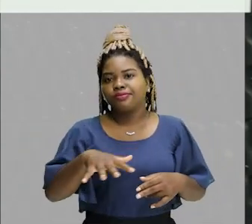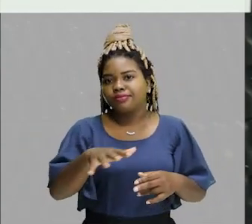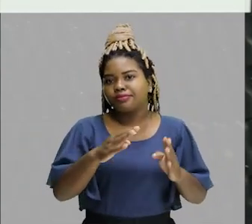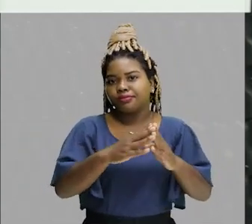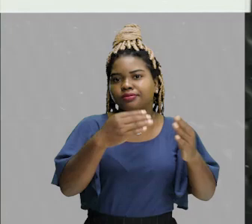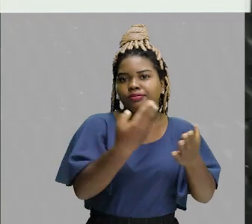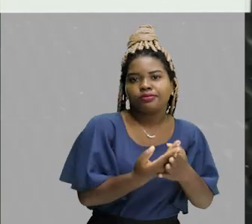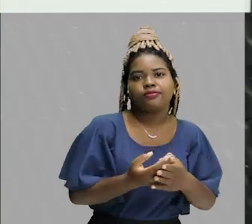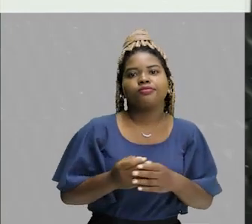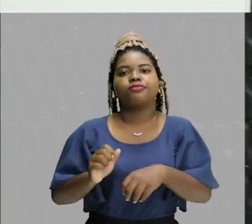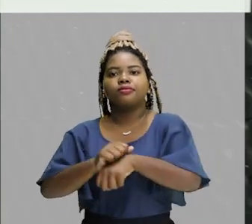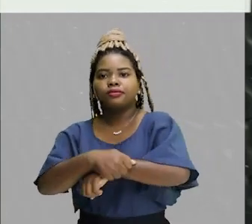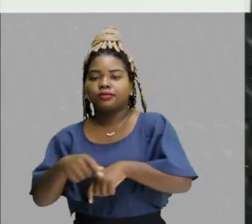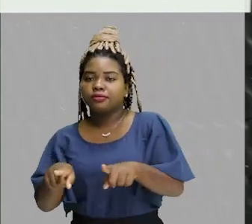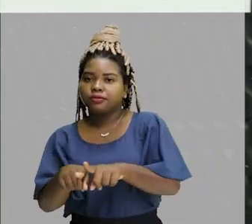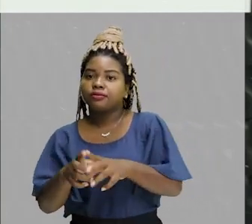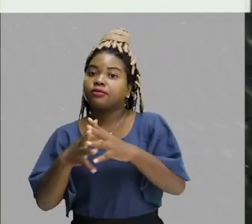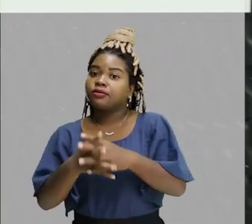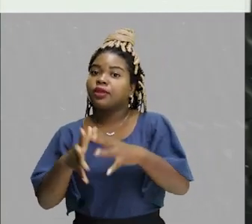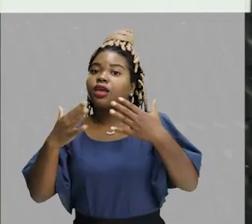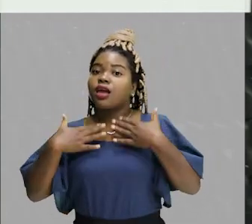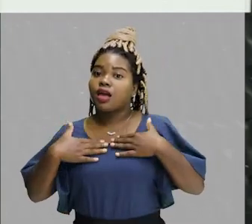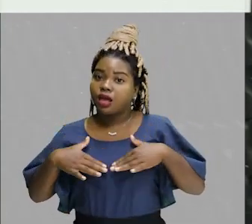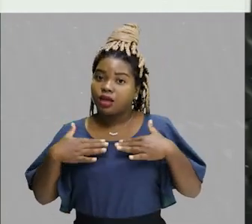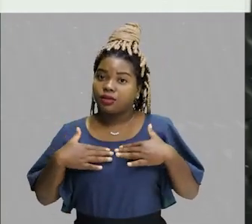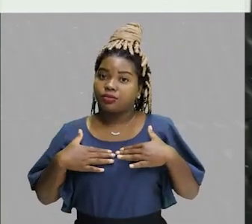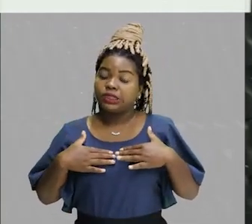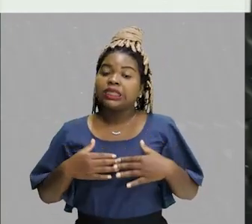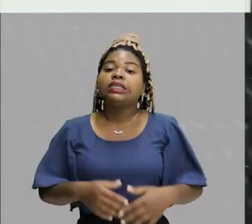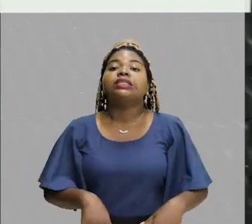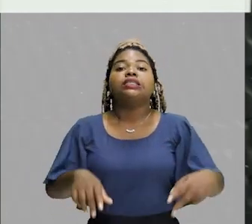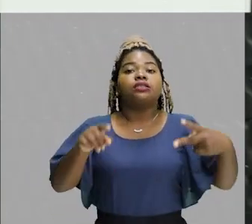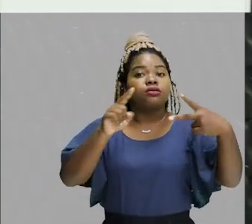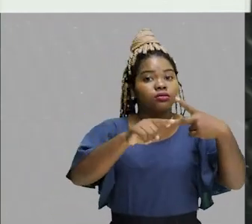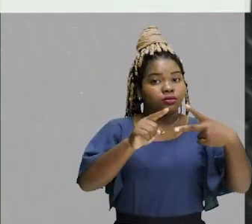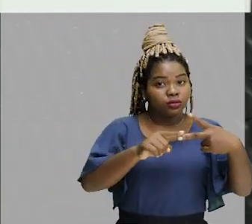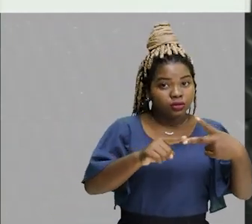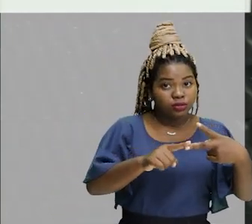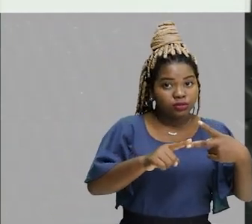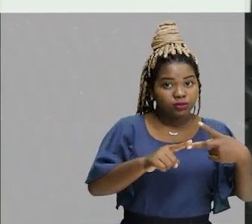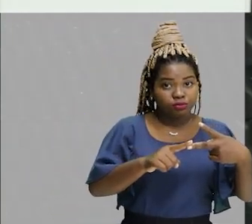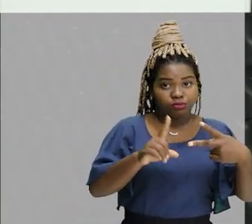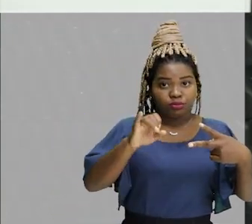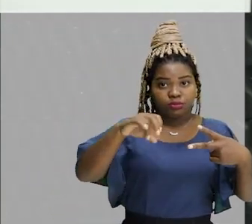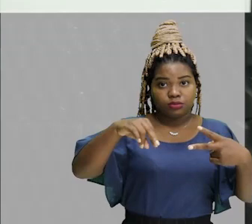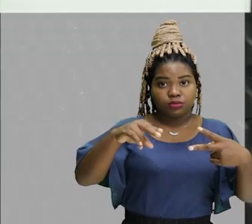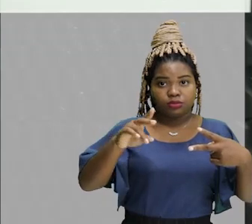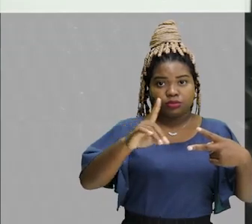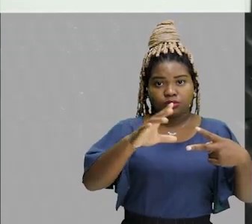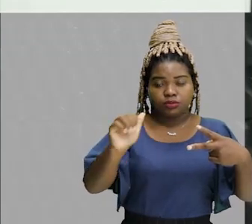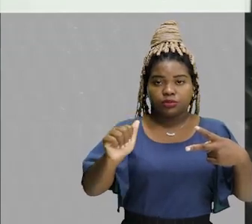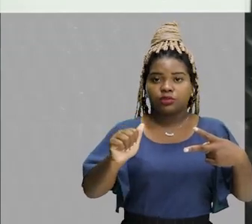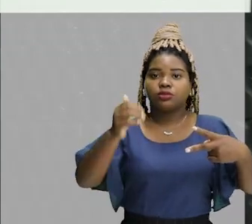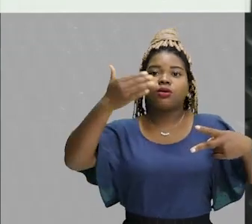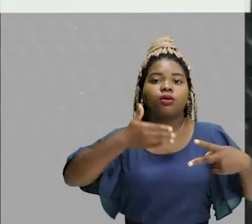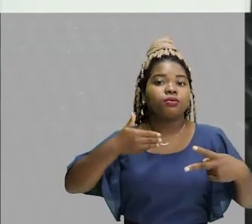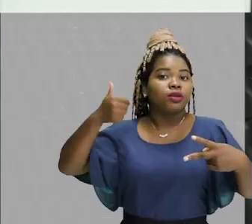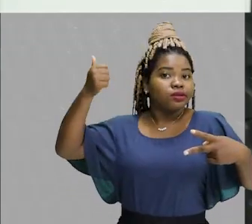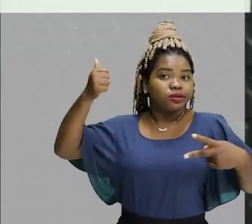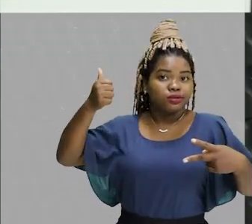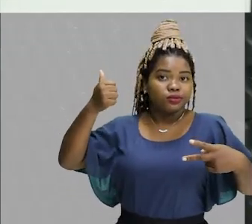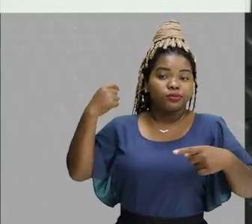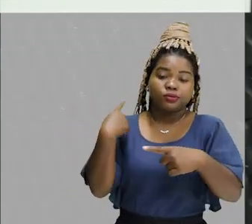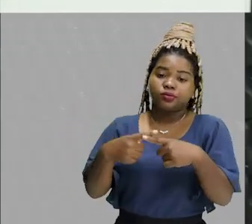A indução, ela tem uma facilidade maior, quer dizer, você encontra um terreno muito mais fértil na indução para avançar